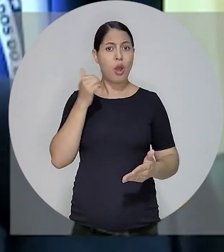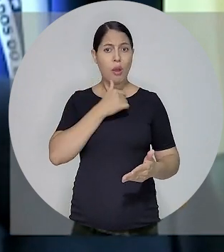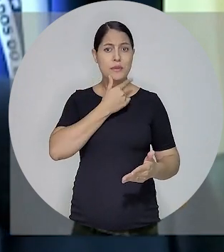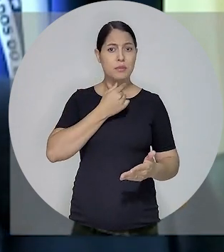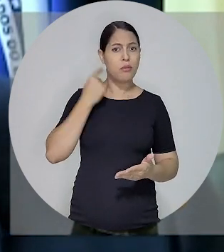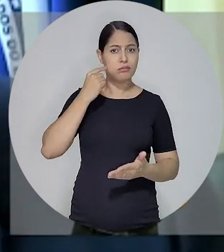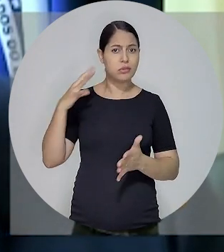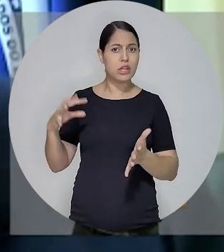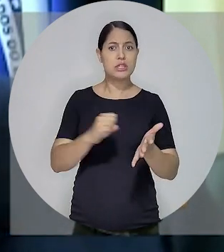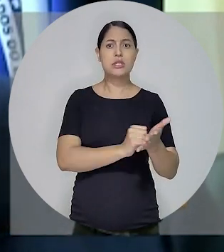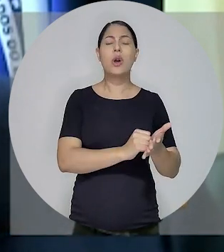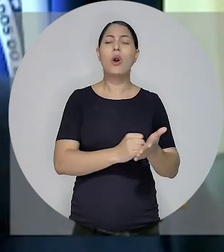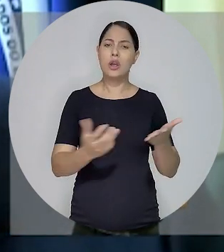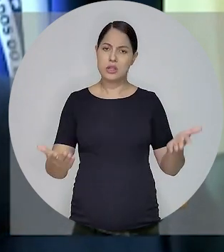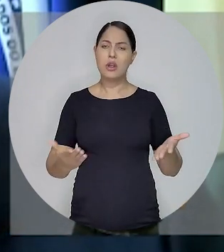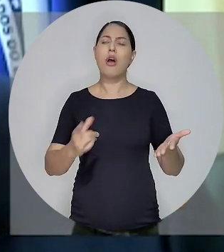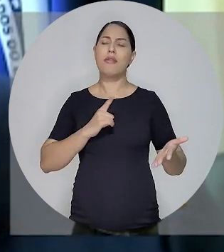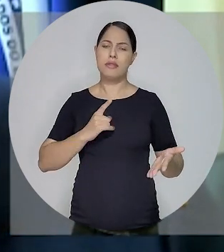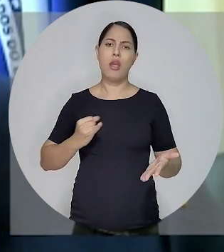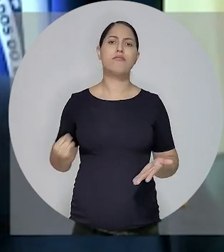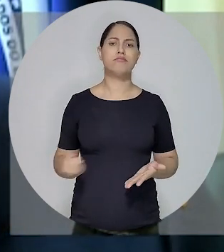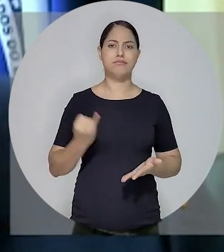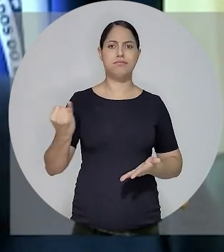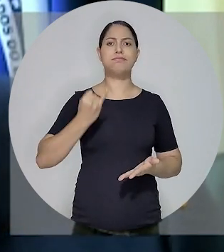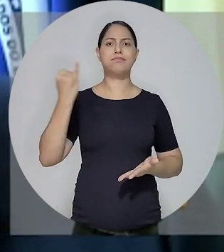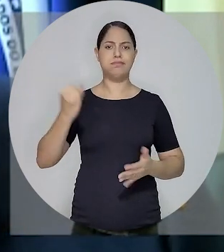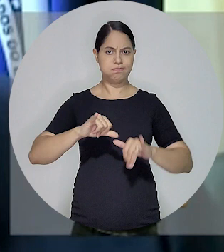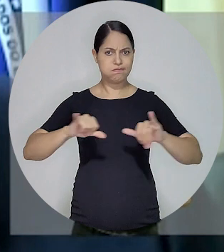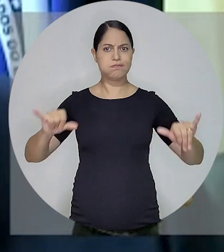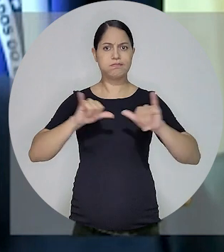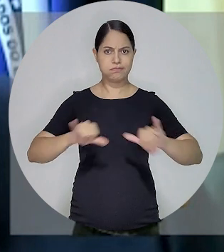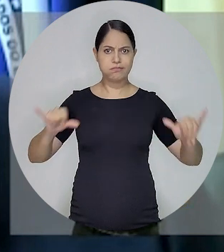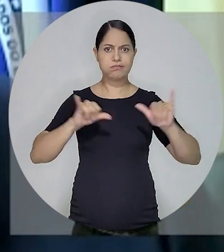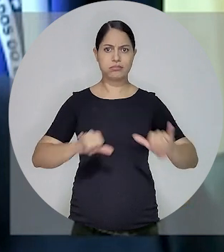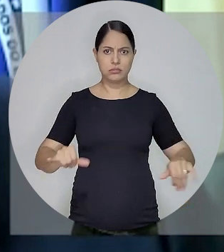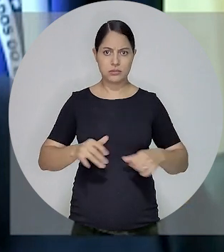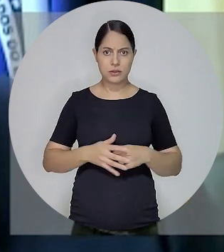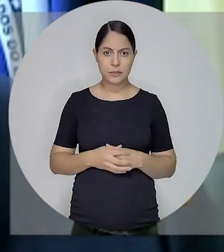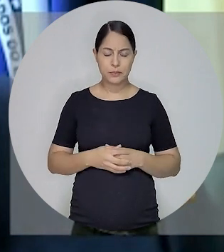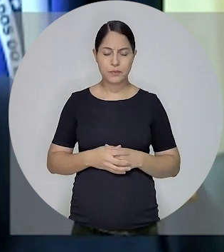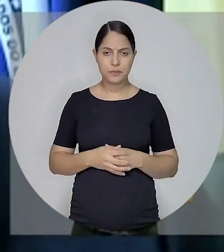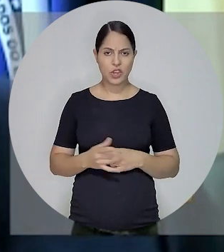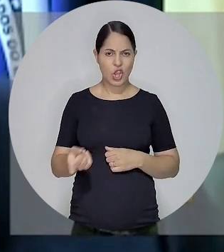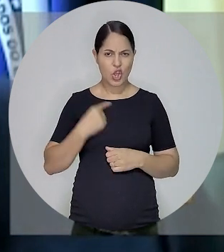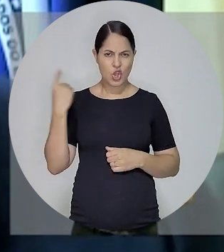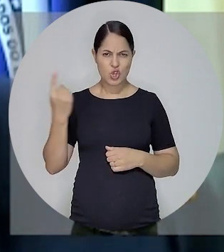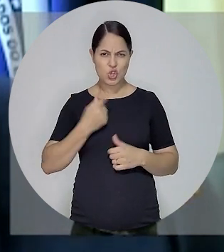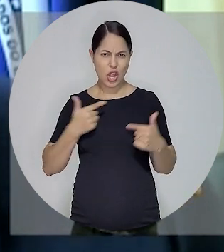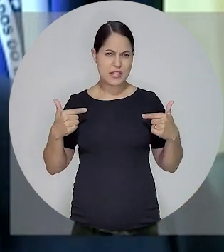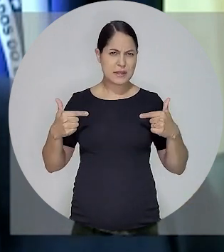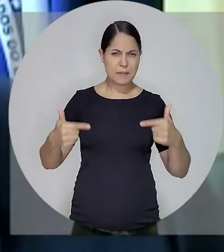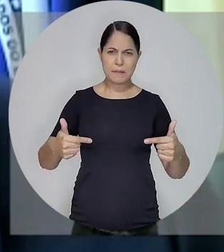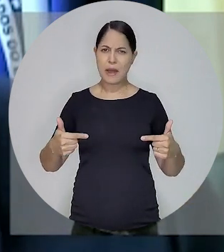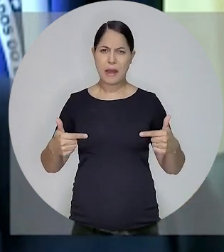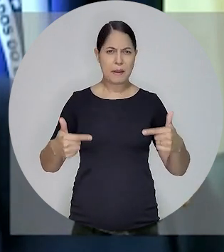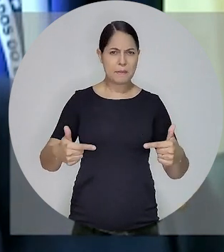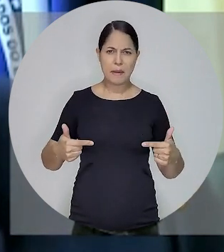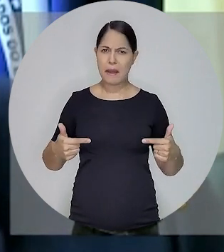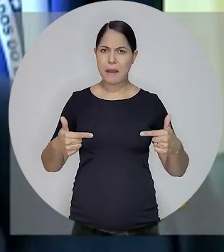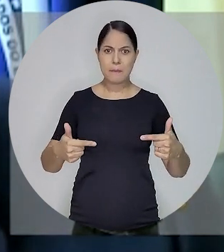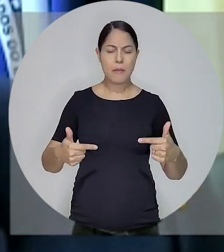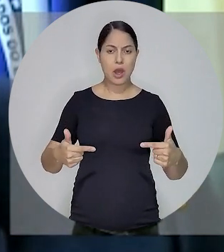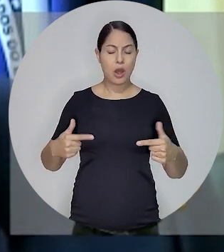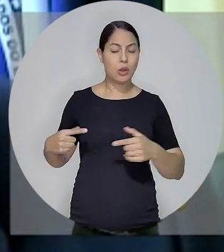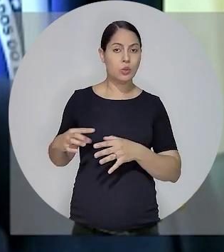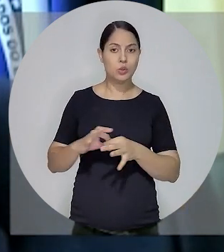inscritas. A força da advocacia estará sempre a serviço da preservação constitucional. Rejeitaremos